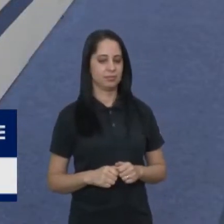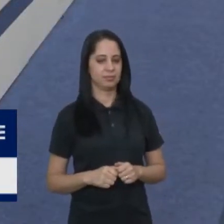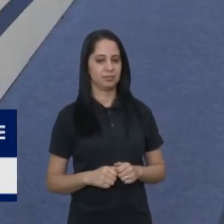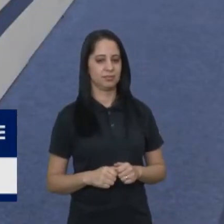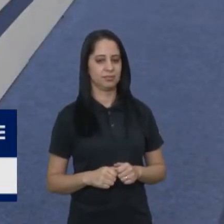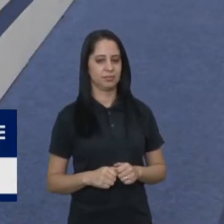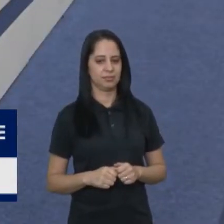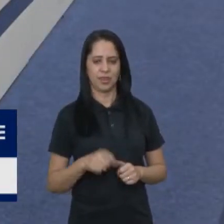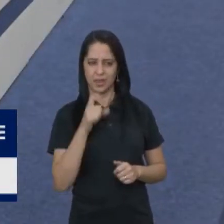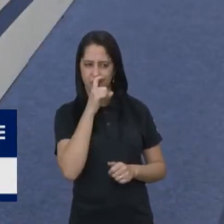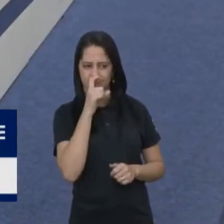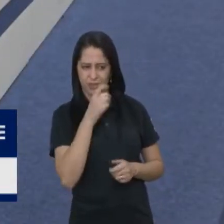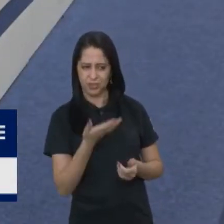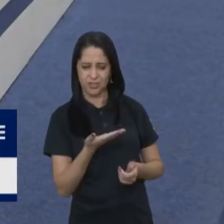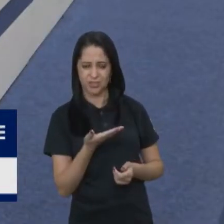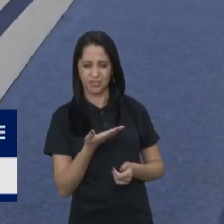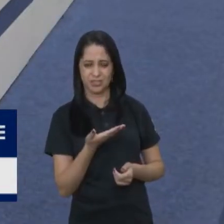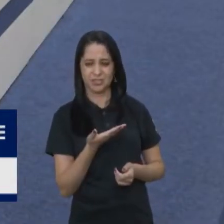Você mentiu aqui, hein?